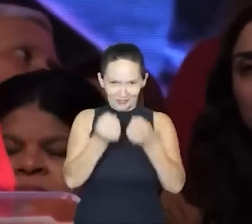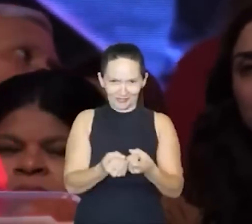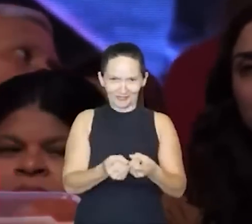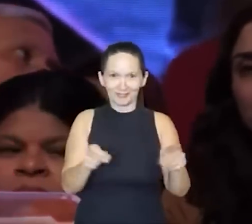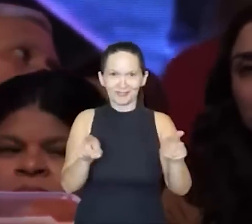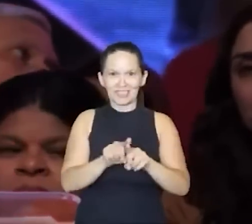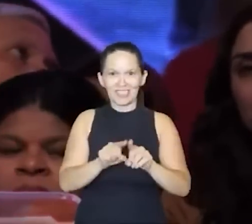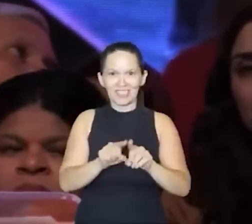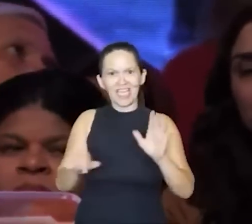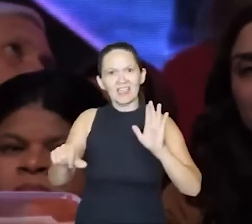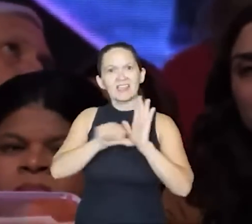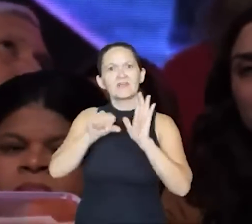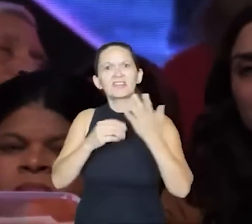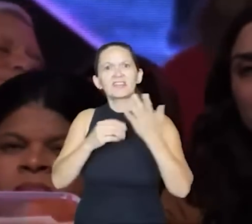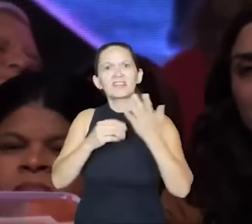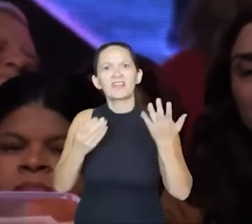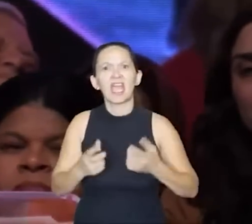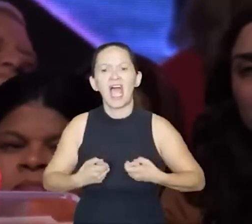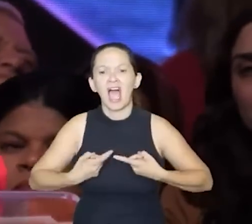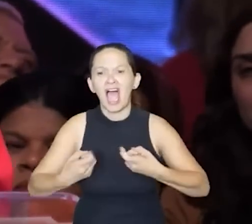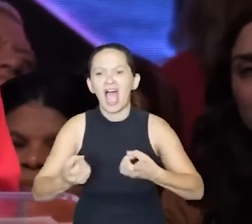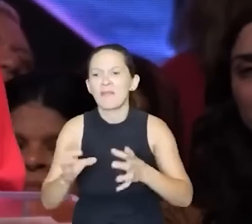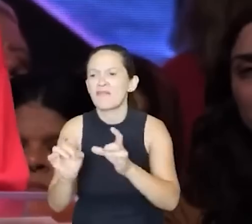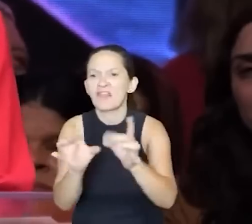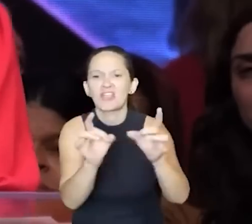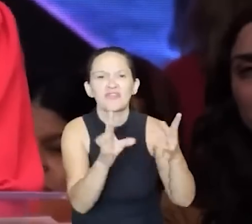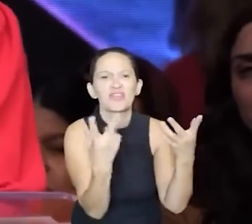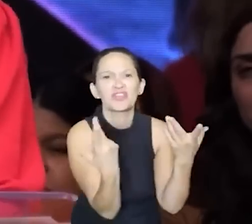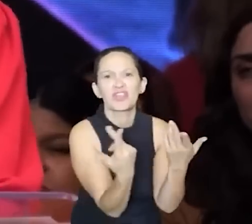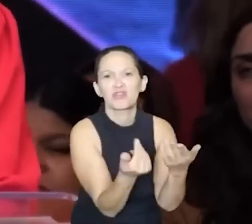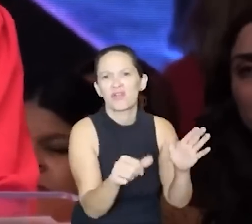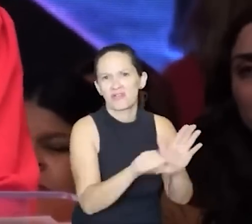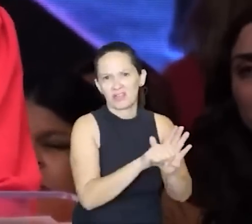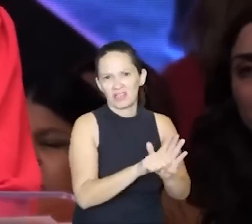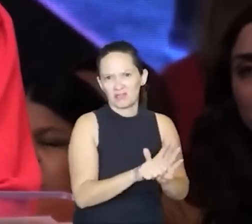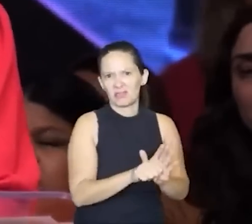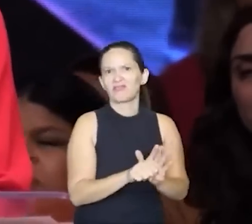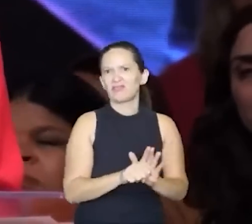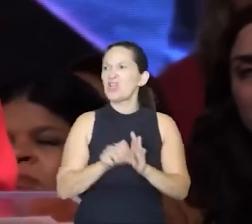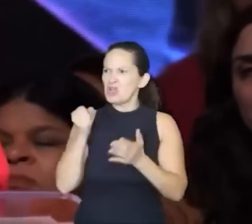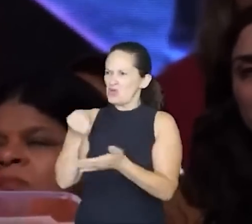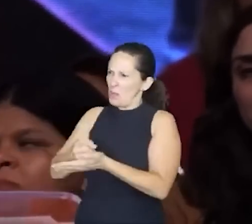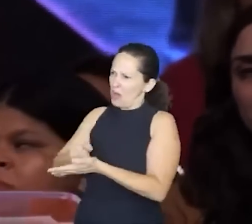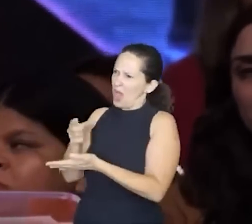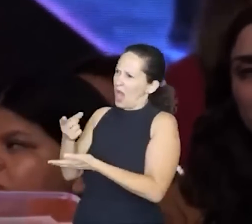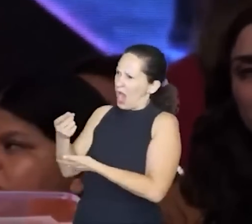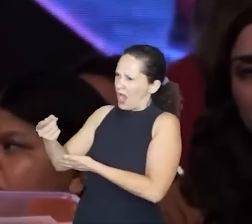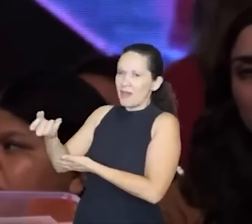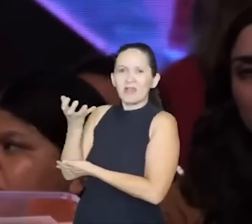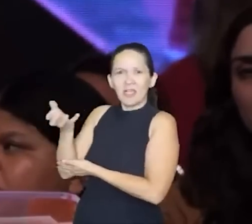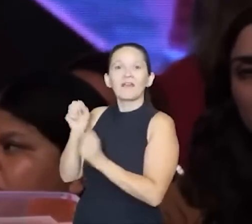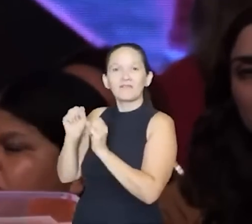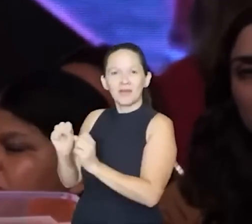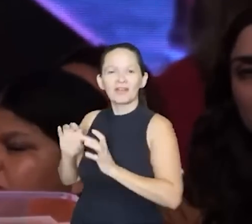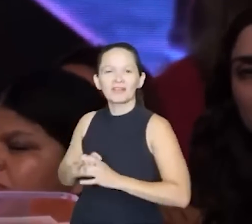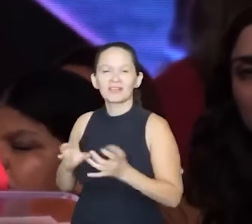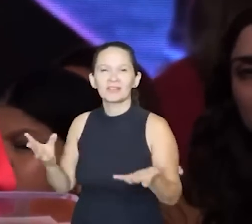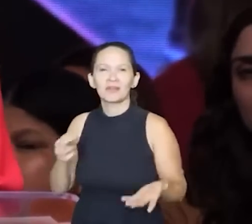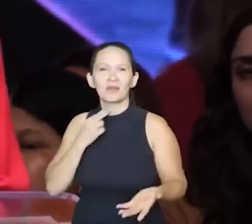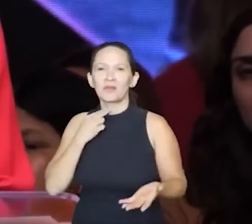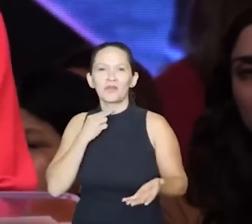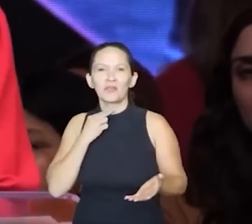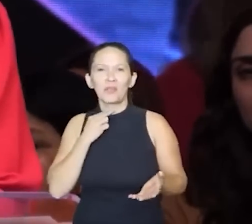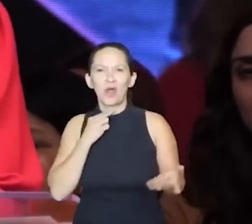criminosa liberação de armas que o país assistiu. Não há acomodação possível diante do continuado genocídio dos